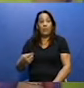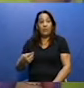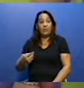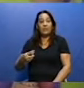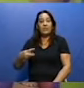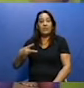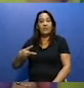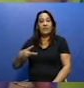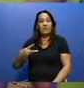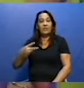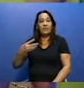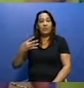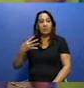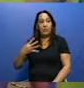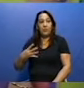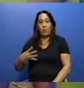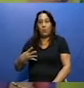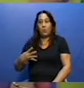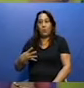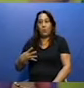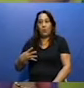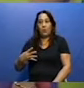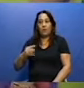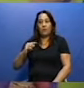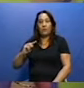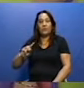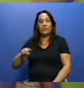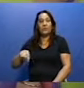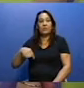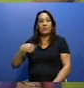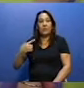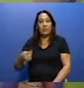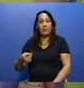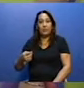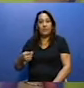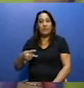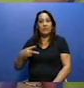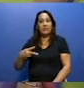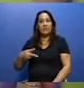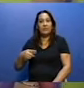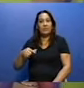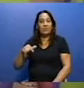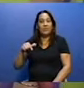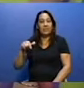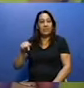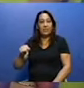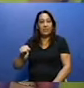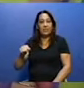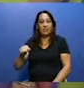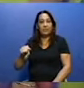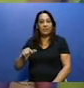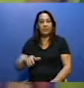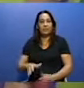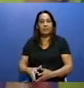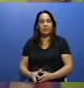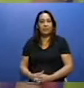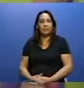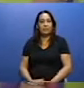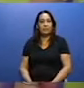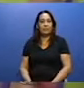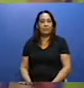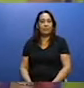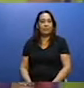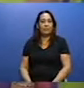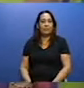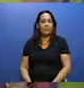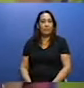um, 22, 23, 24. O último, 25, 26, 27.